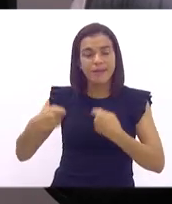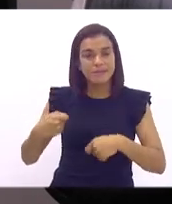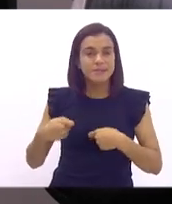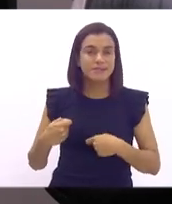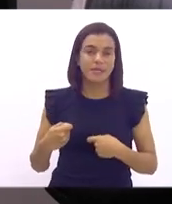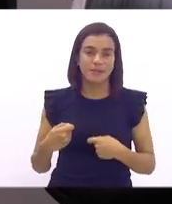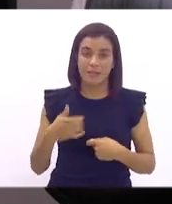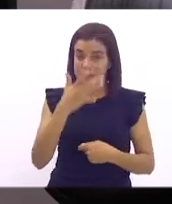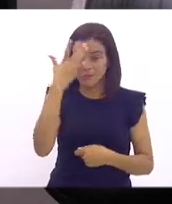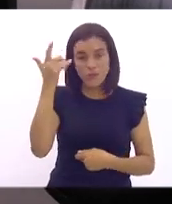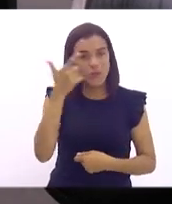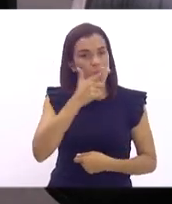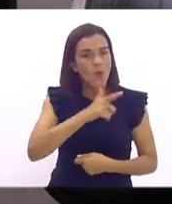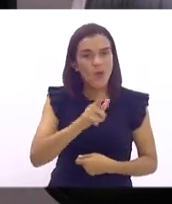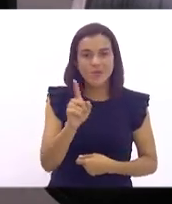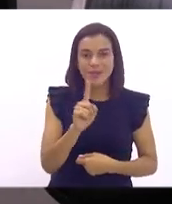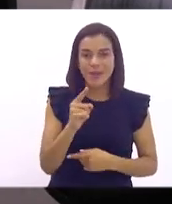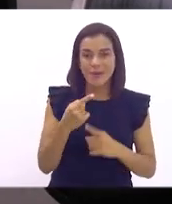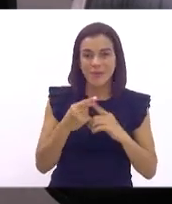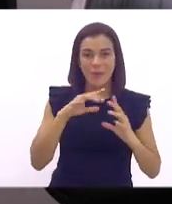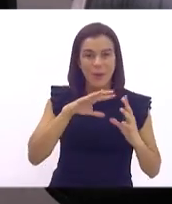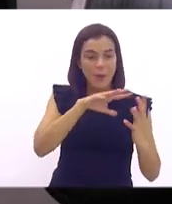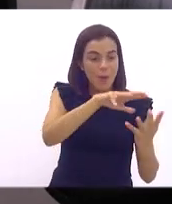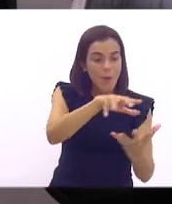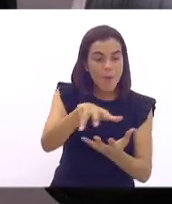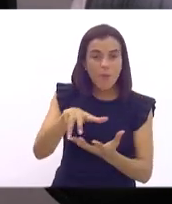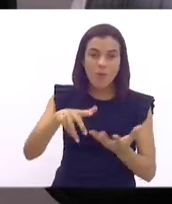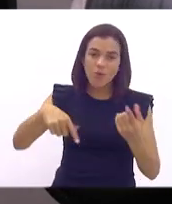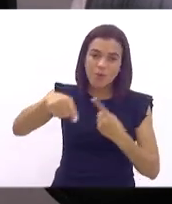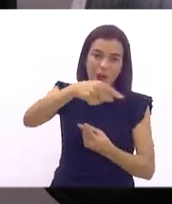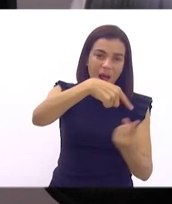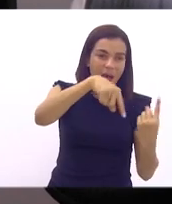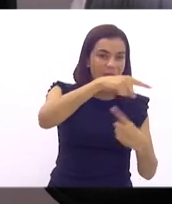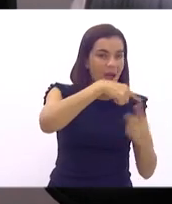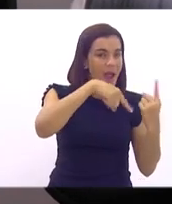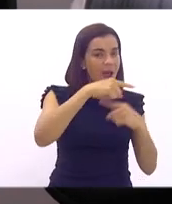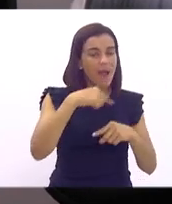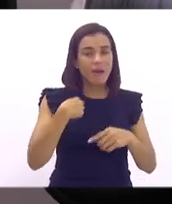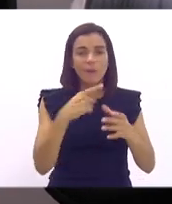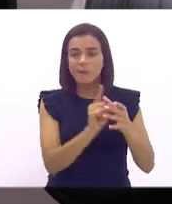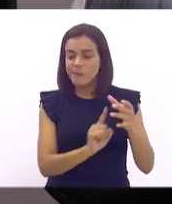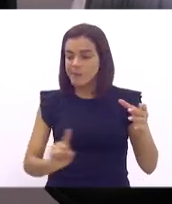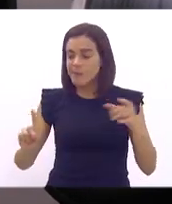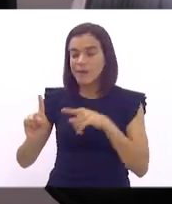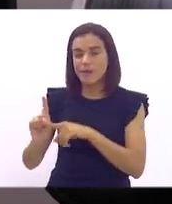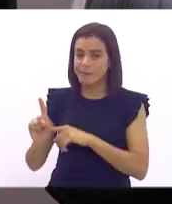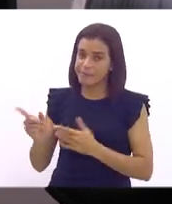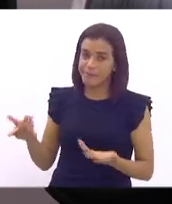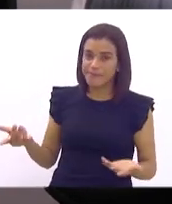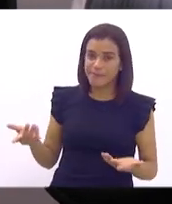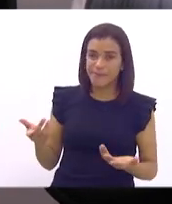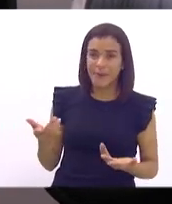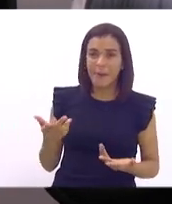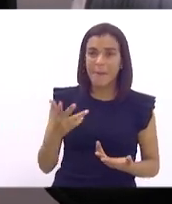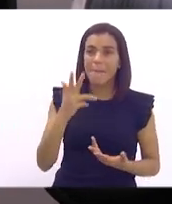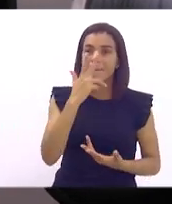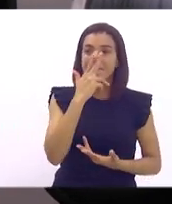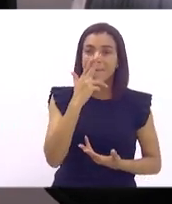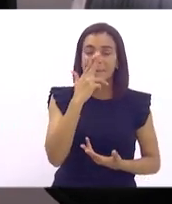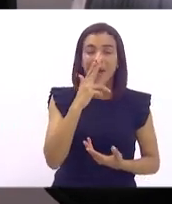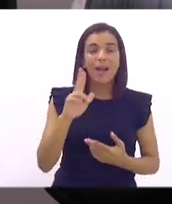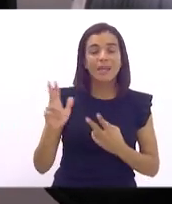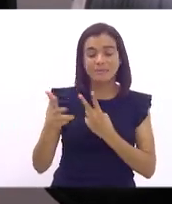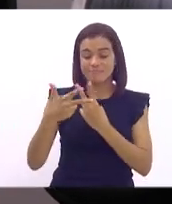conseguem isso. Porque elas acham que o mundo está acontecendo e elas estão alijadas. E estão mesmo. É como se elas estivessem